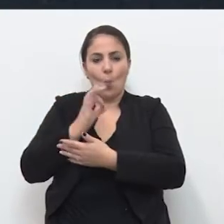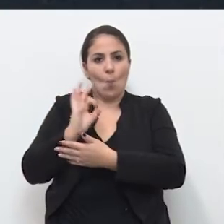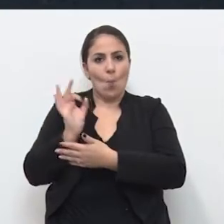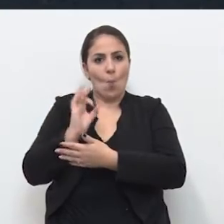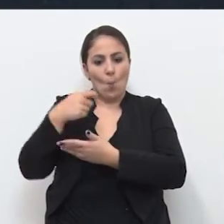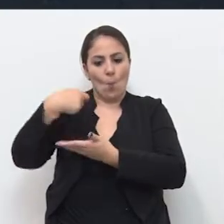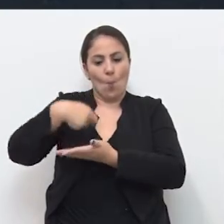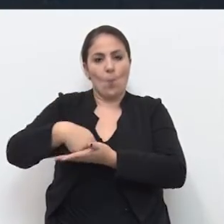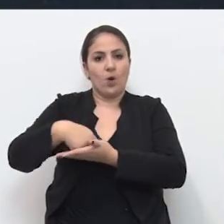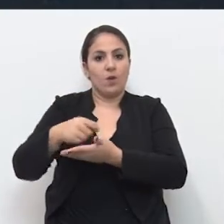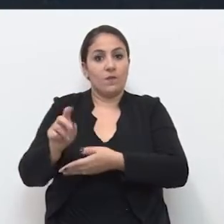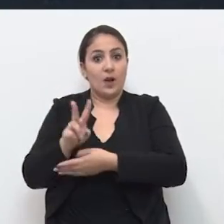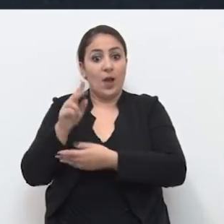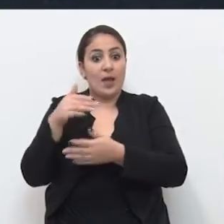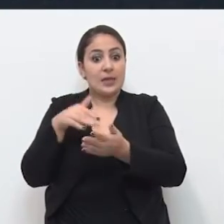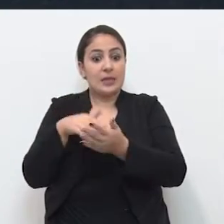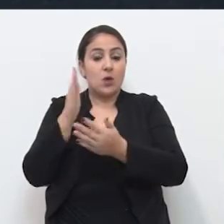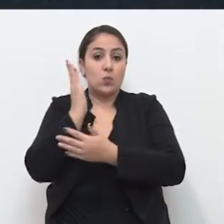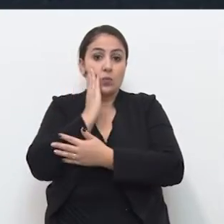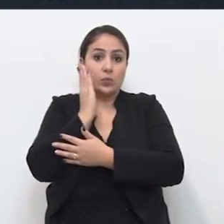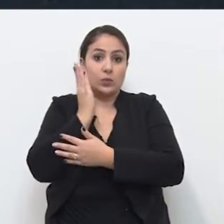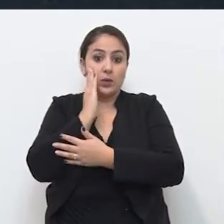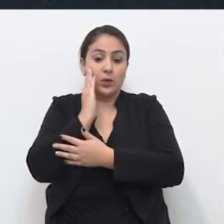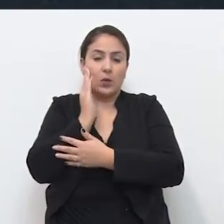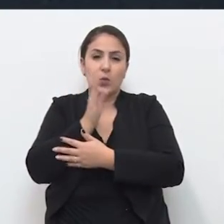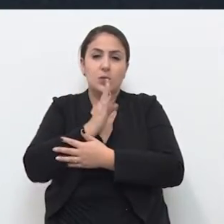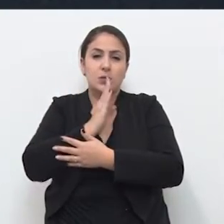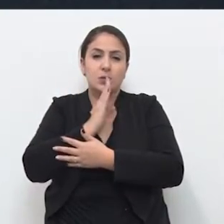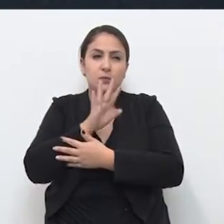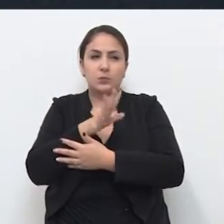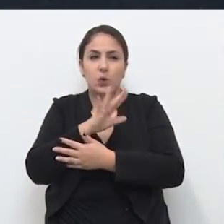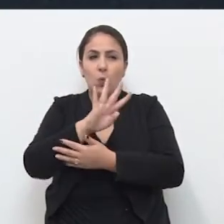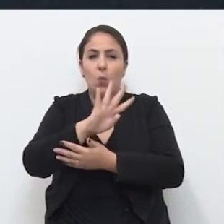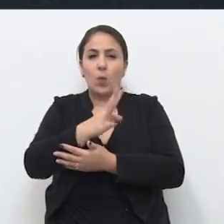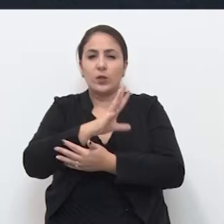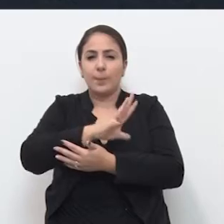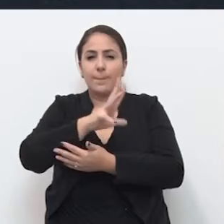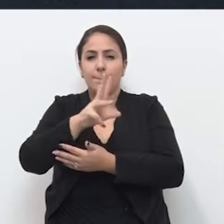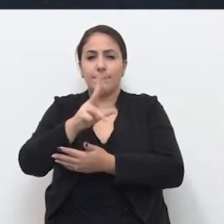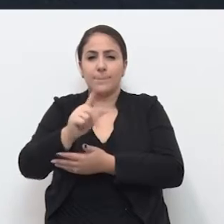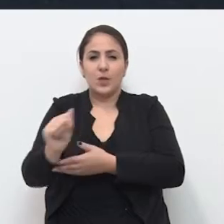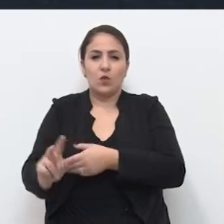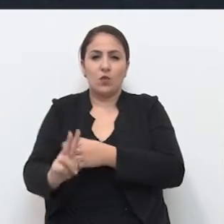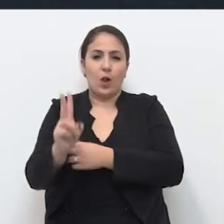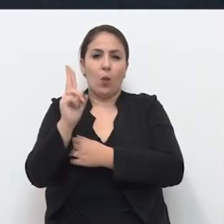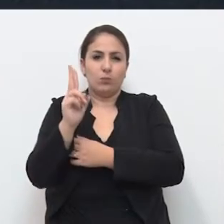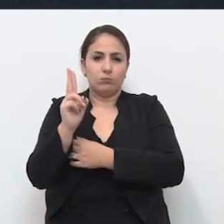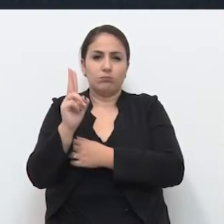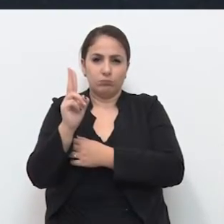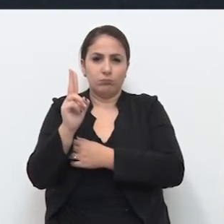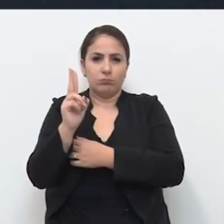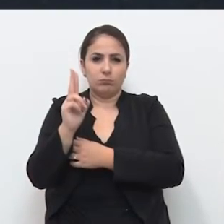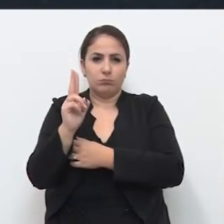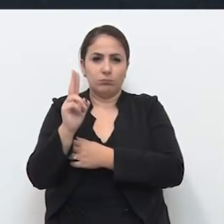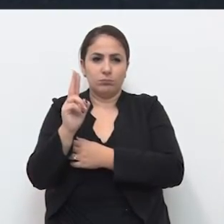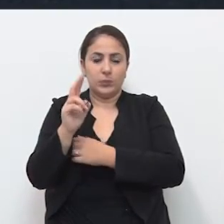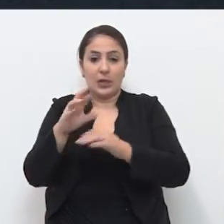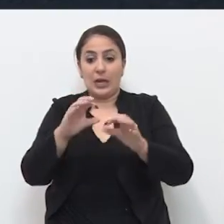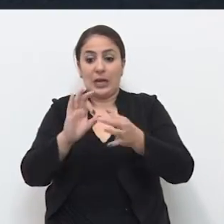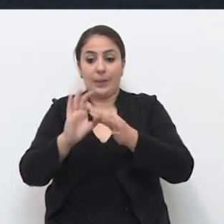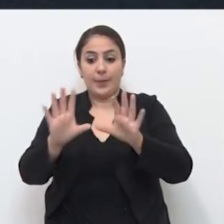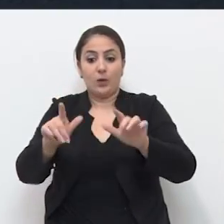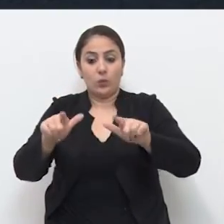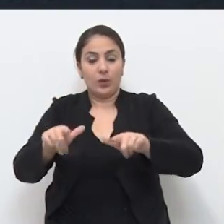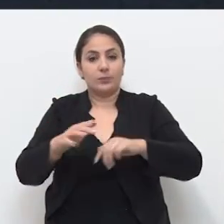valor que, até onde eu sei, no meu conhecimento, está em torno de 4 milhões o valor da desapropriação.